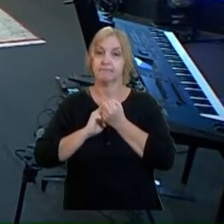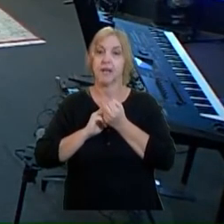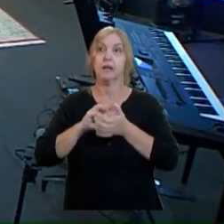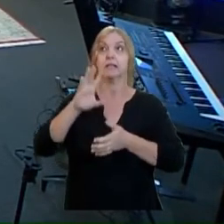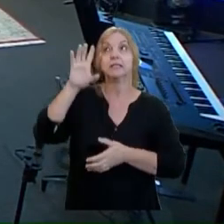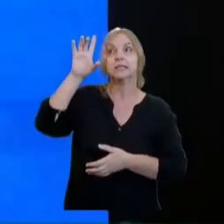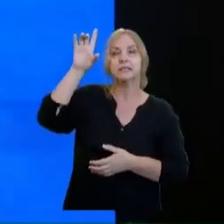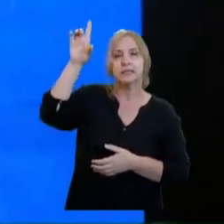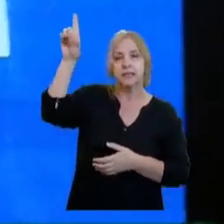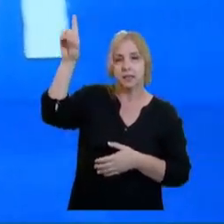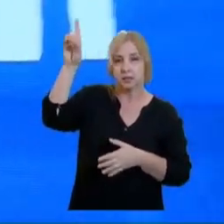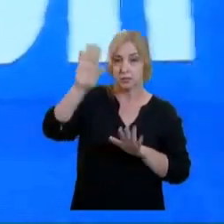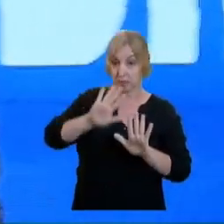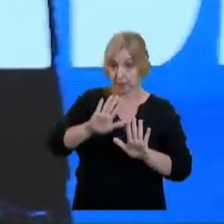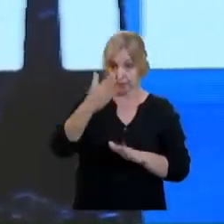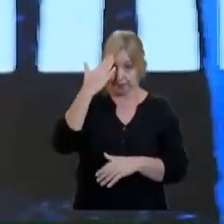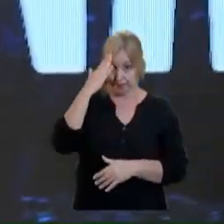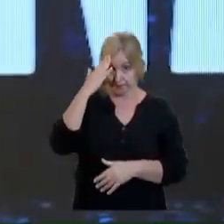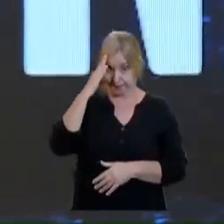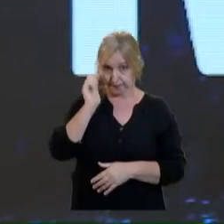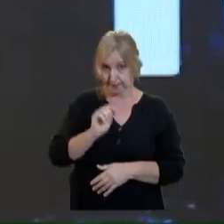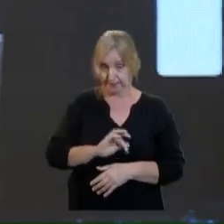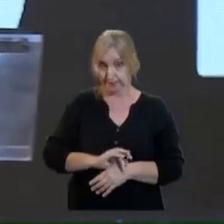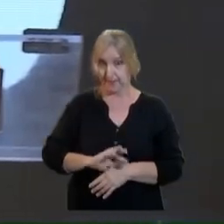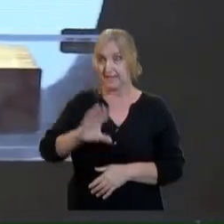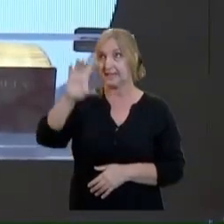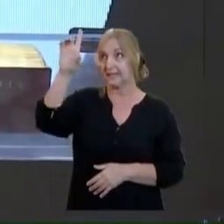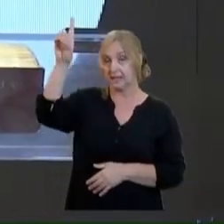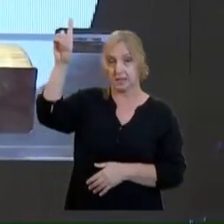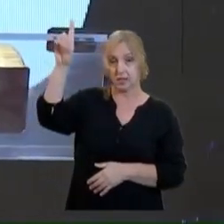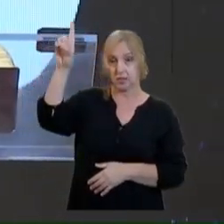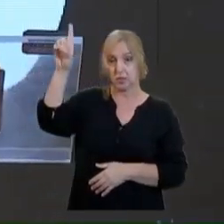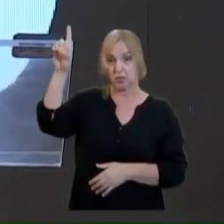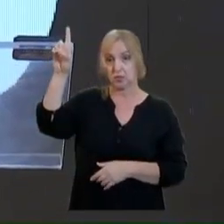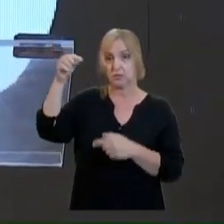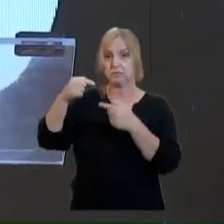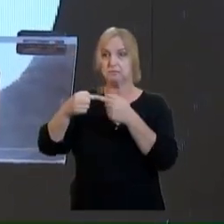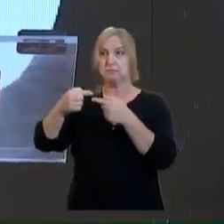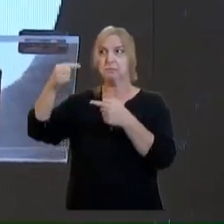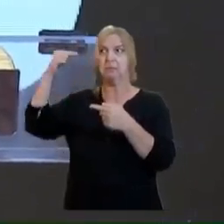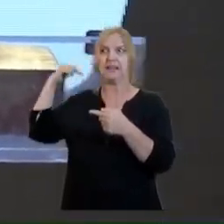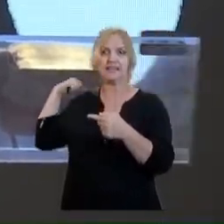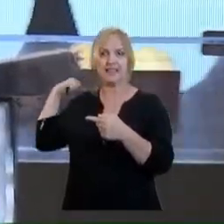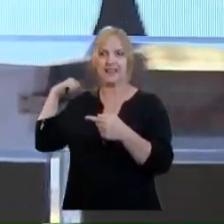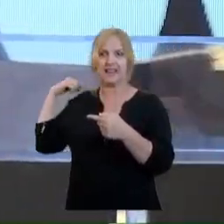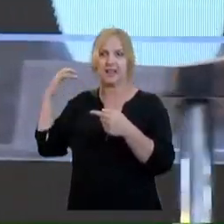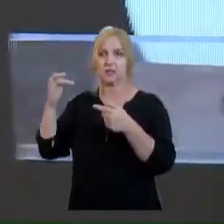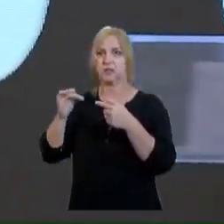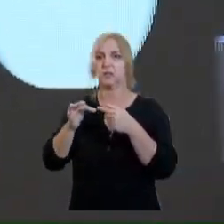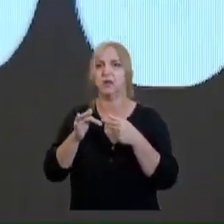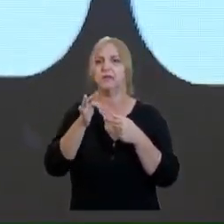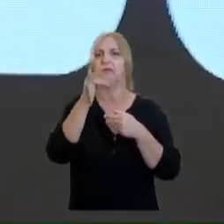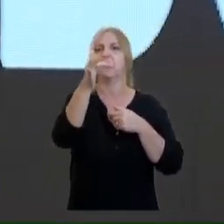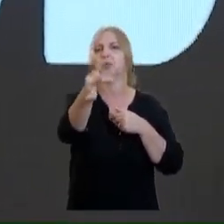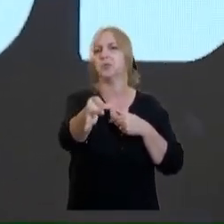Deus, entenda isso aqui, para Deus não existe passado nem